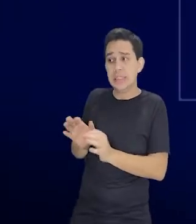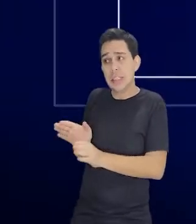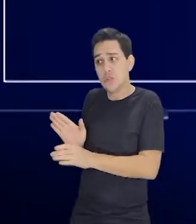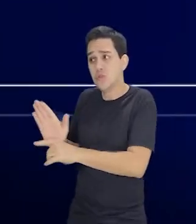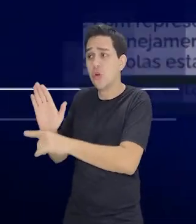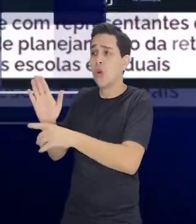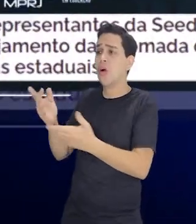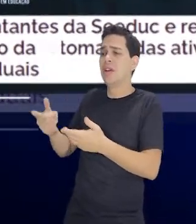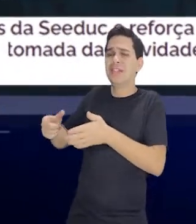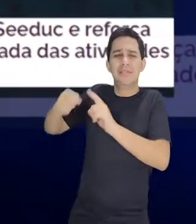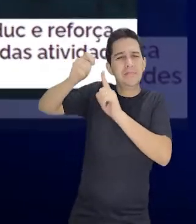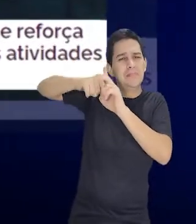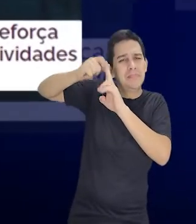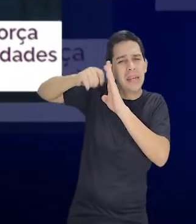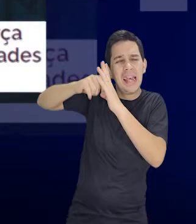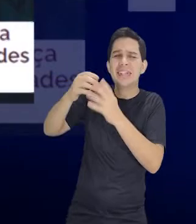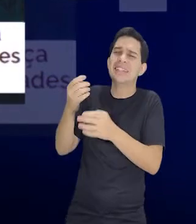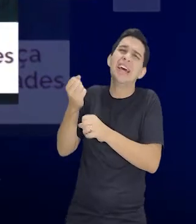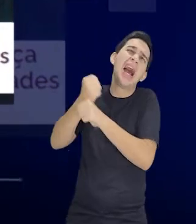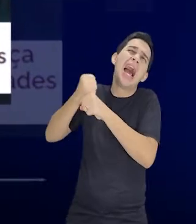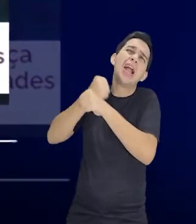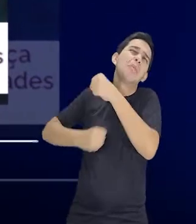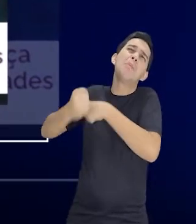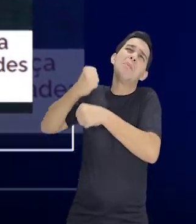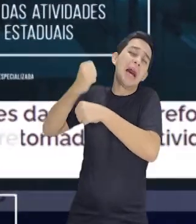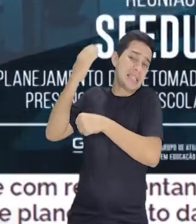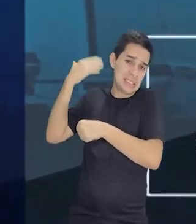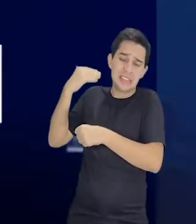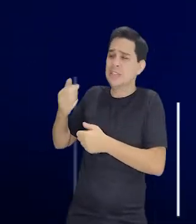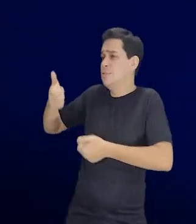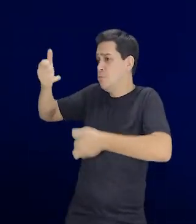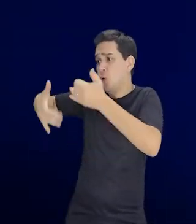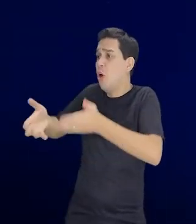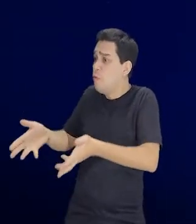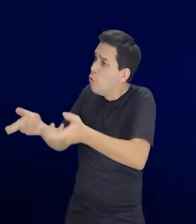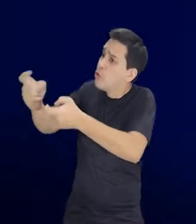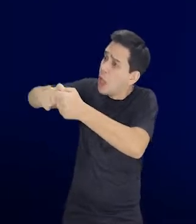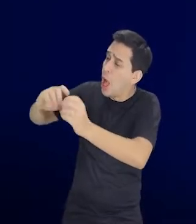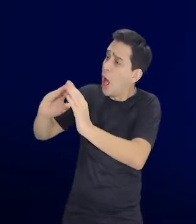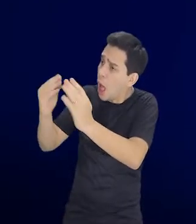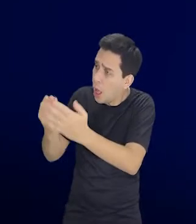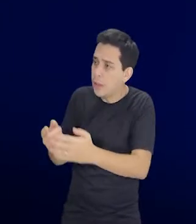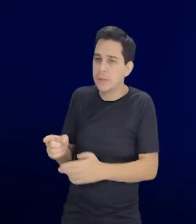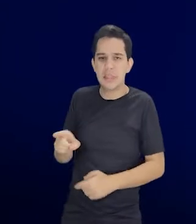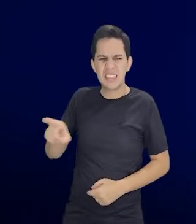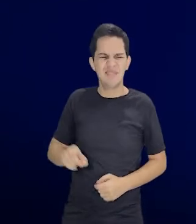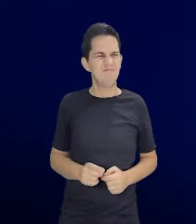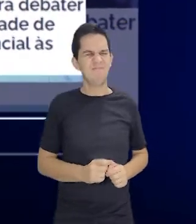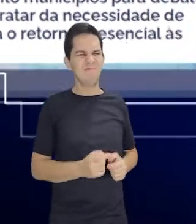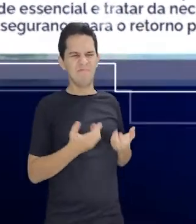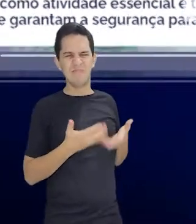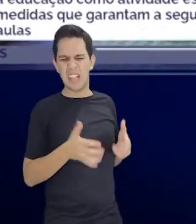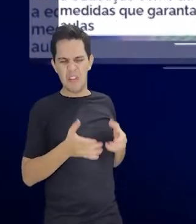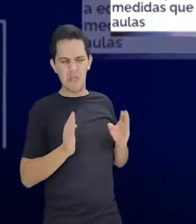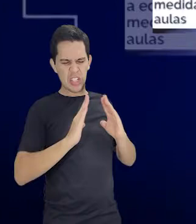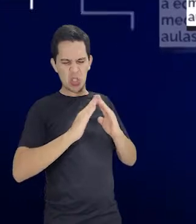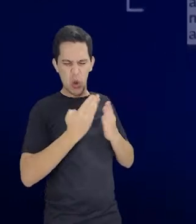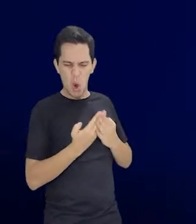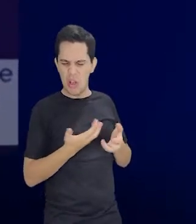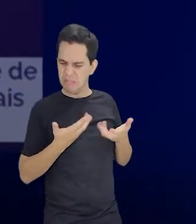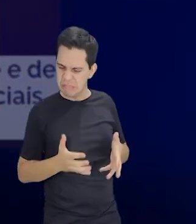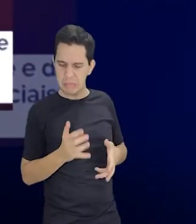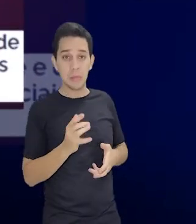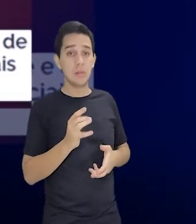né? Inclusive desde o ano passado. Então havia uma certa resistência, não de nunca retomar, mas havia uma certa